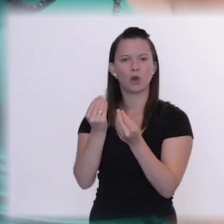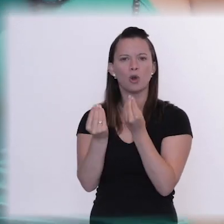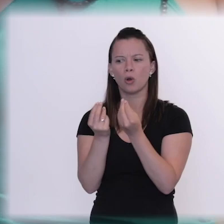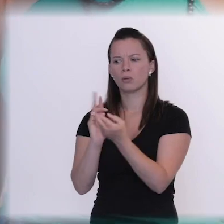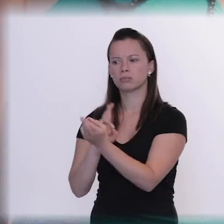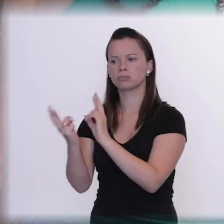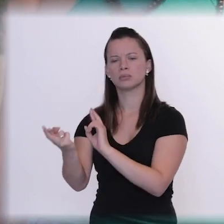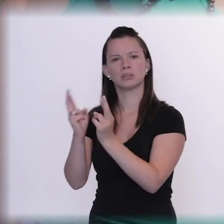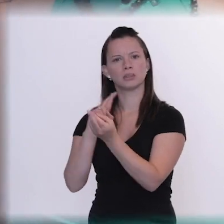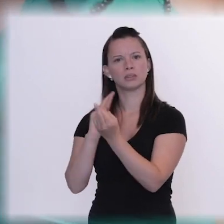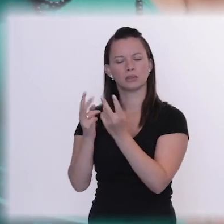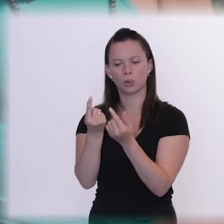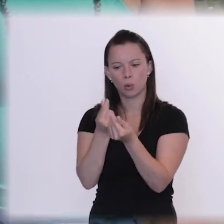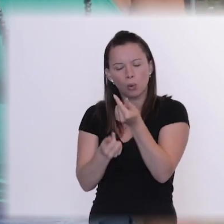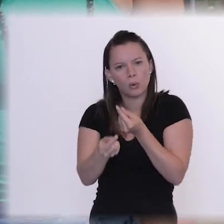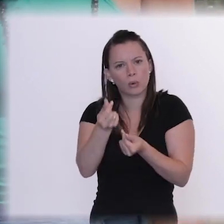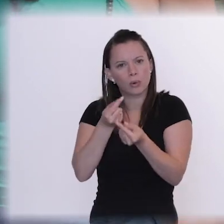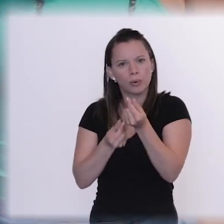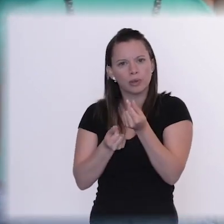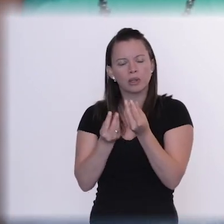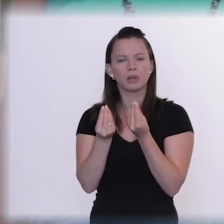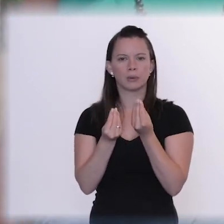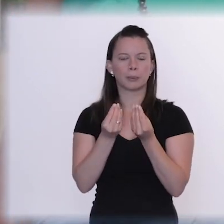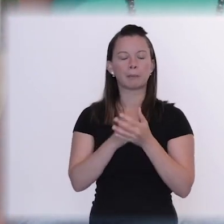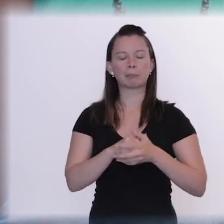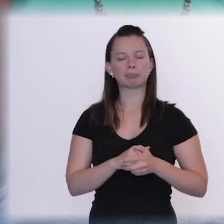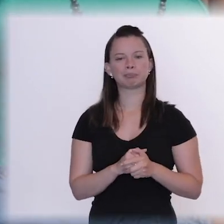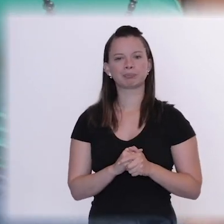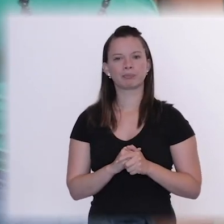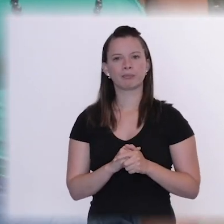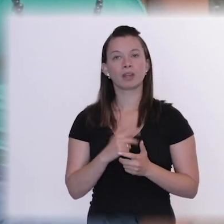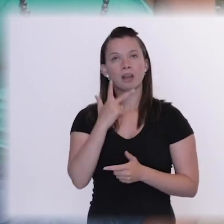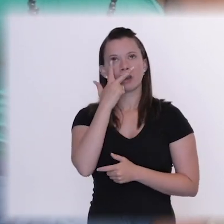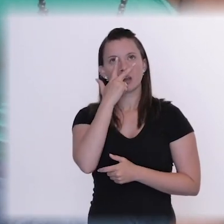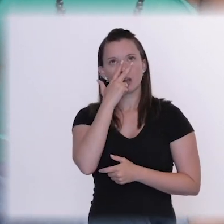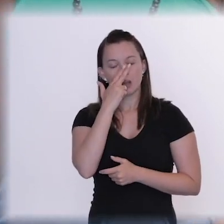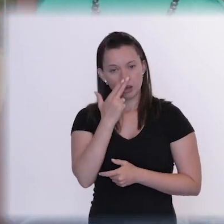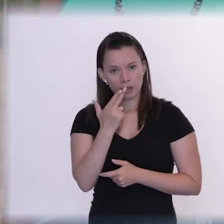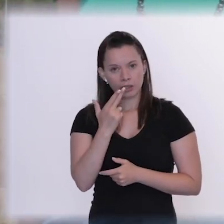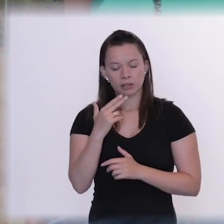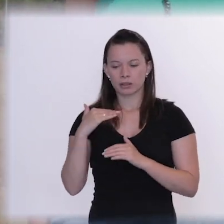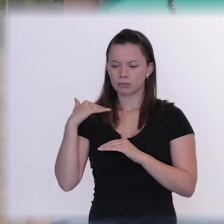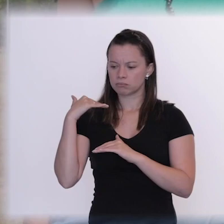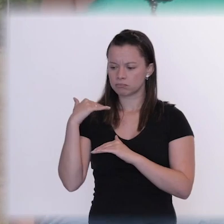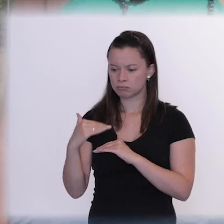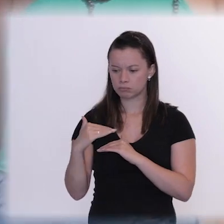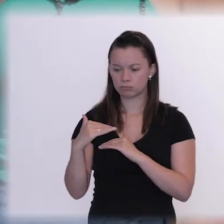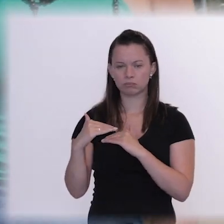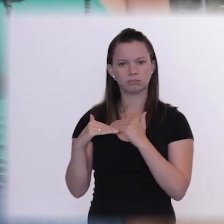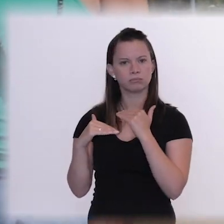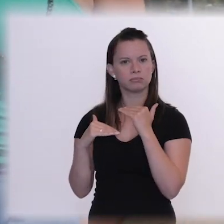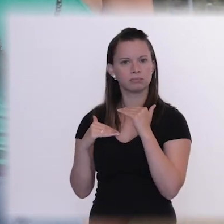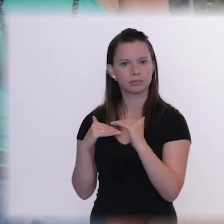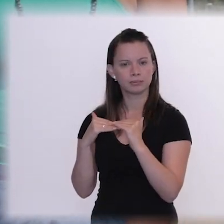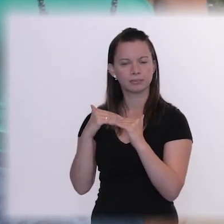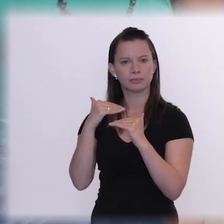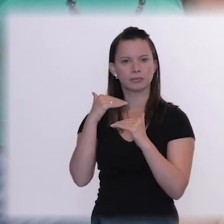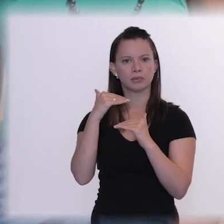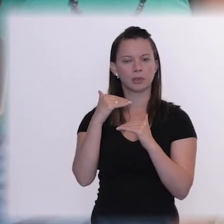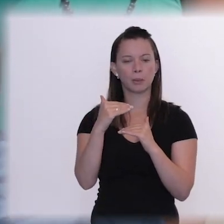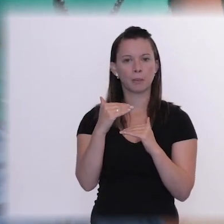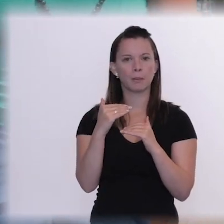econômica. E eu acho que isso vai acontecendo par e passo com essas